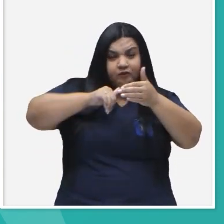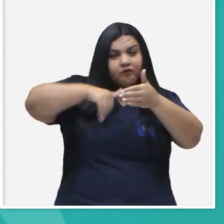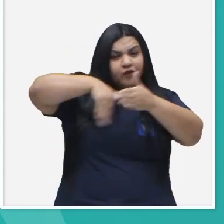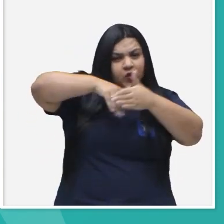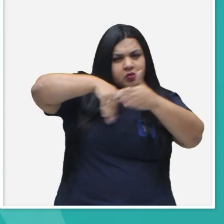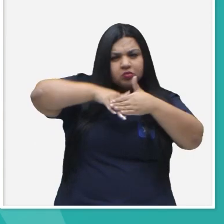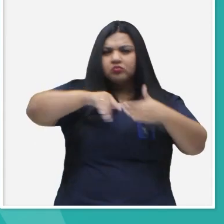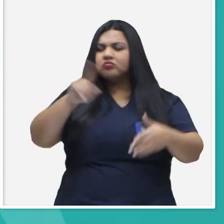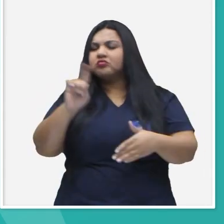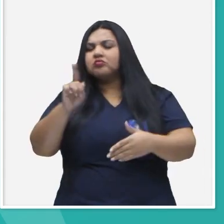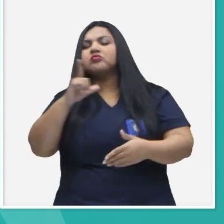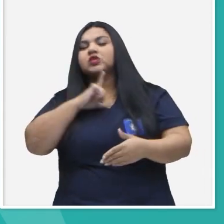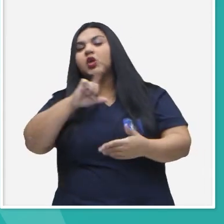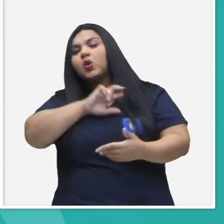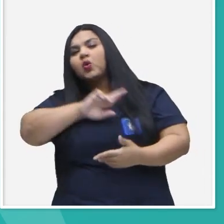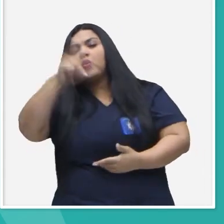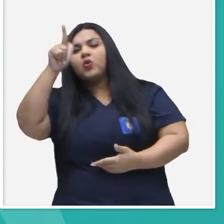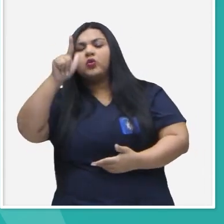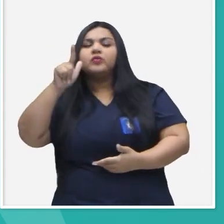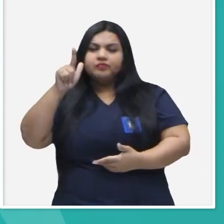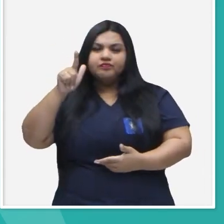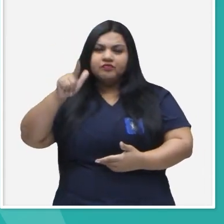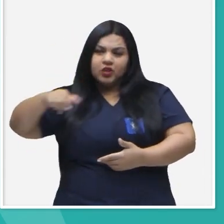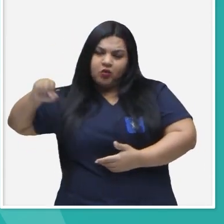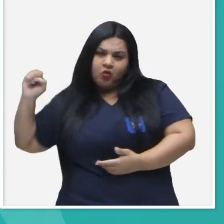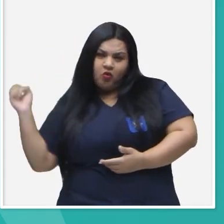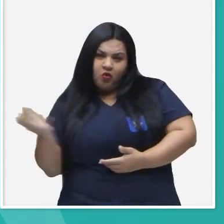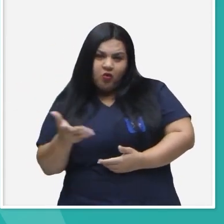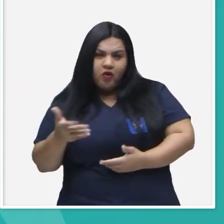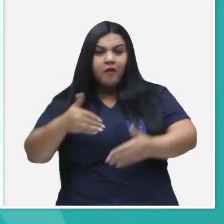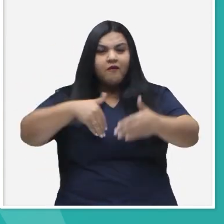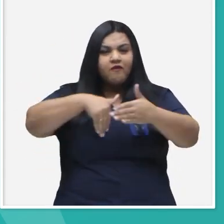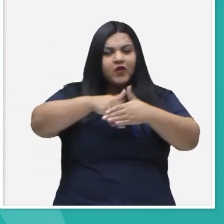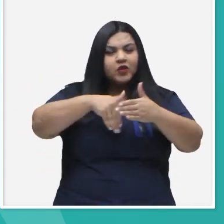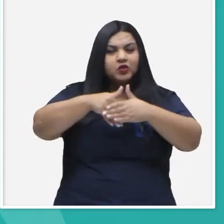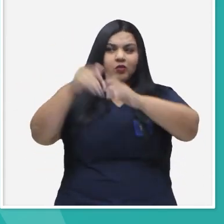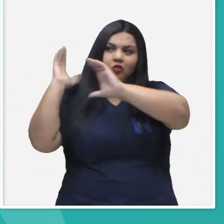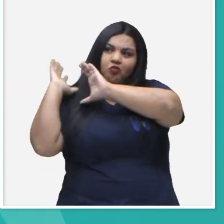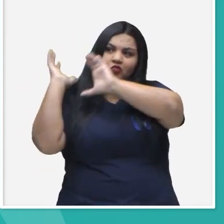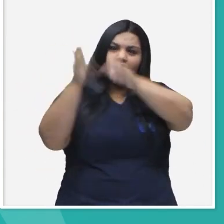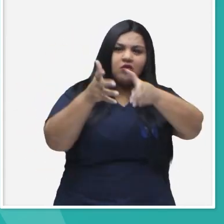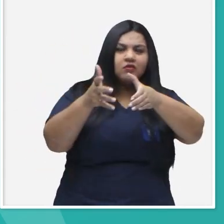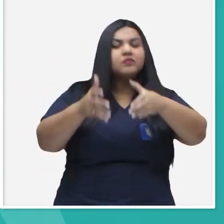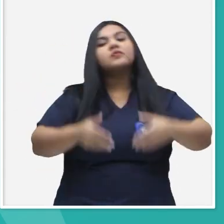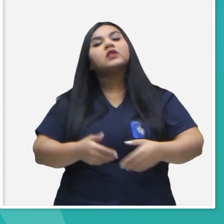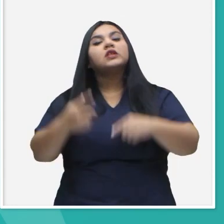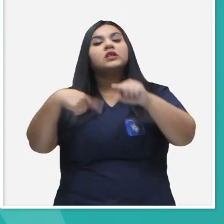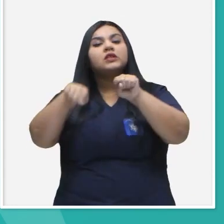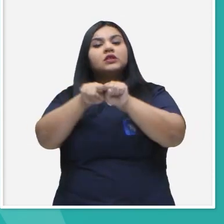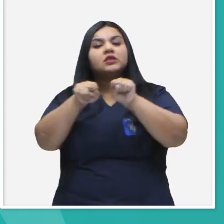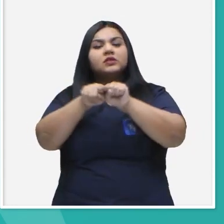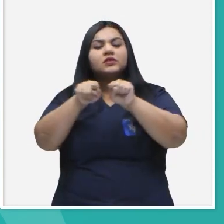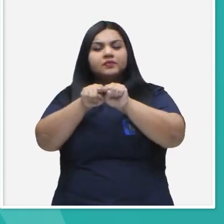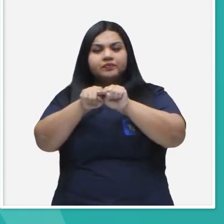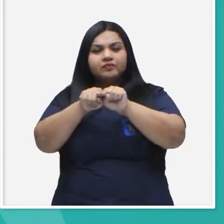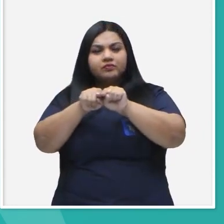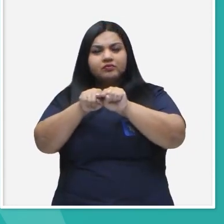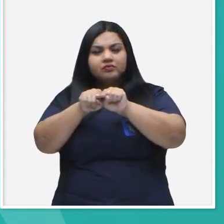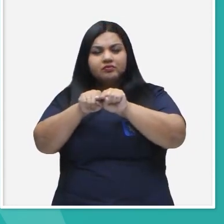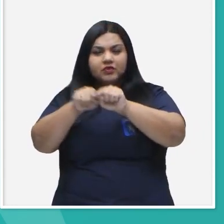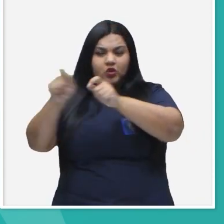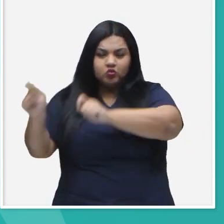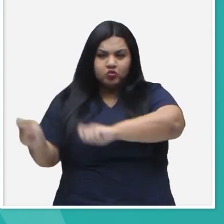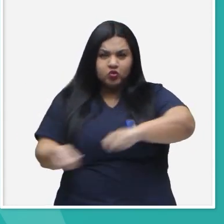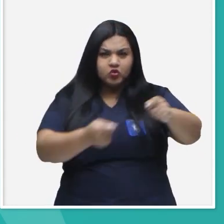nós temos outros, como o rugby, o futebol americano e também o hóquei sobre a grama.